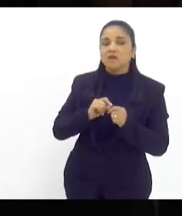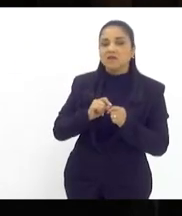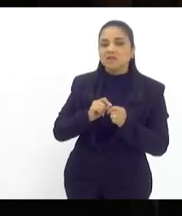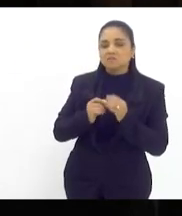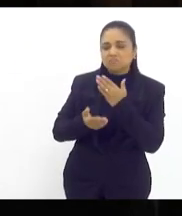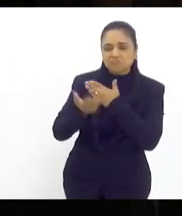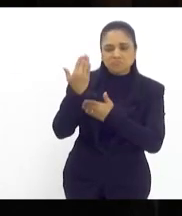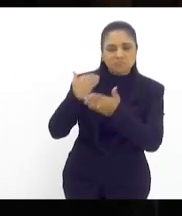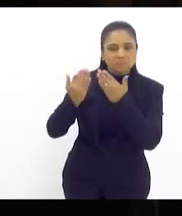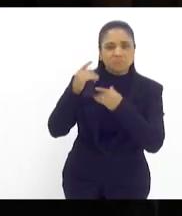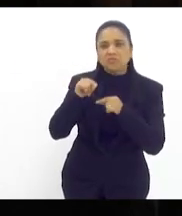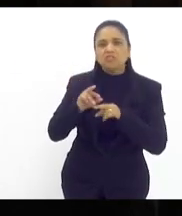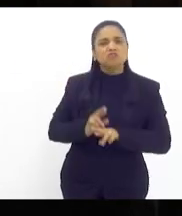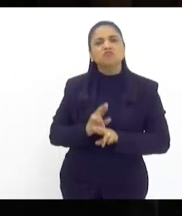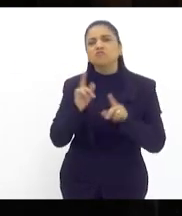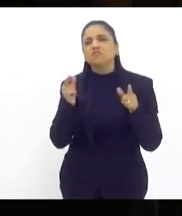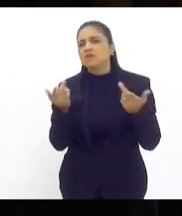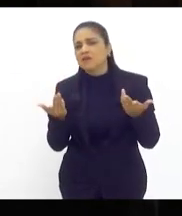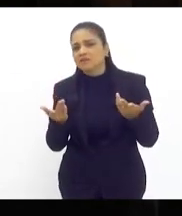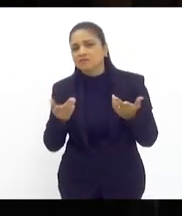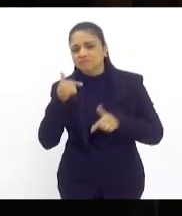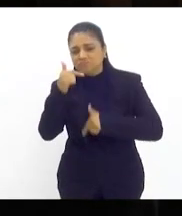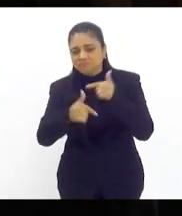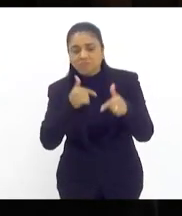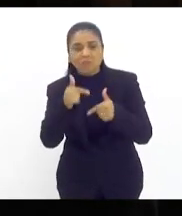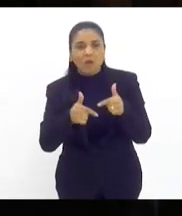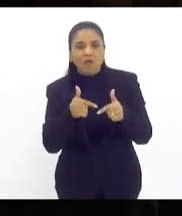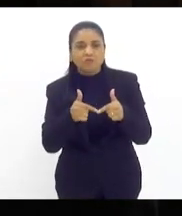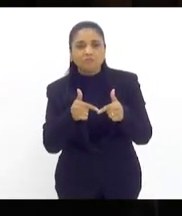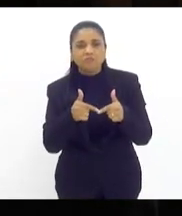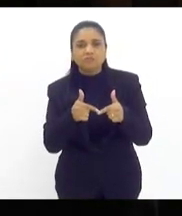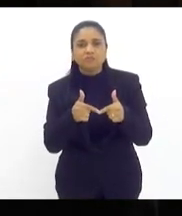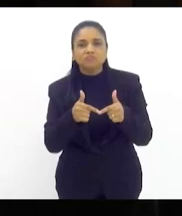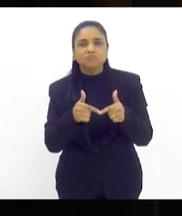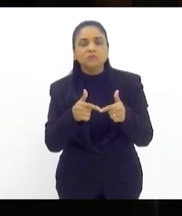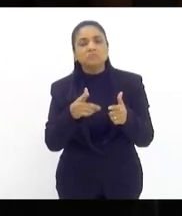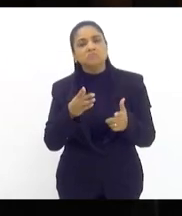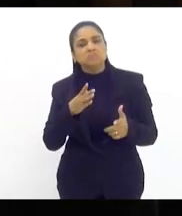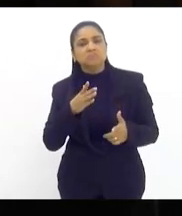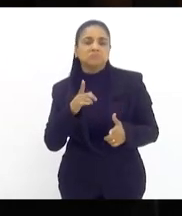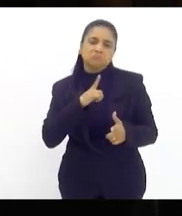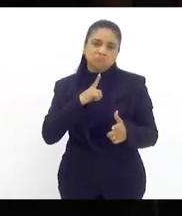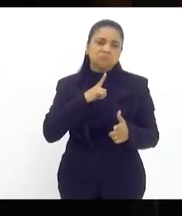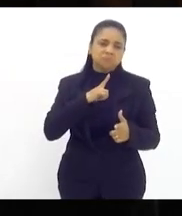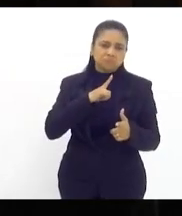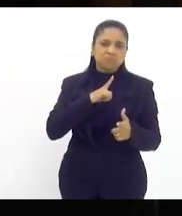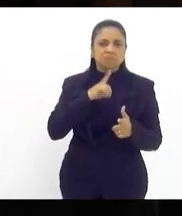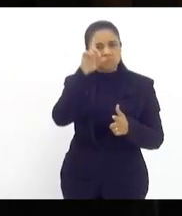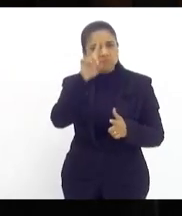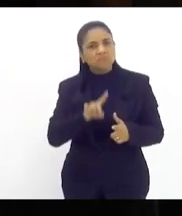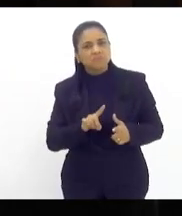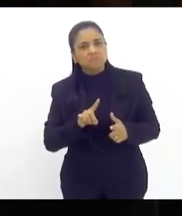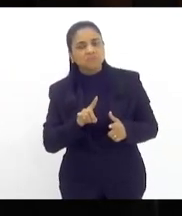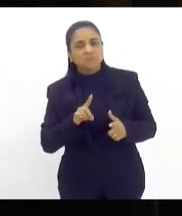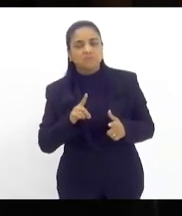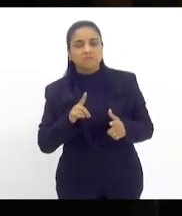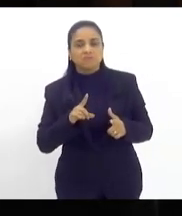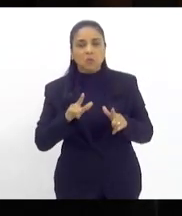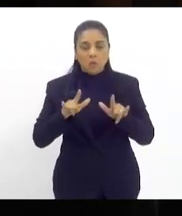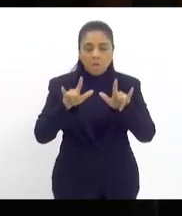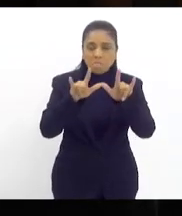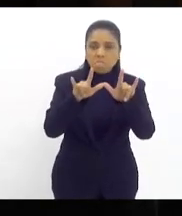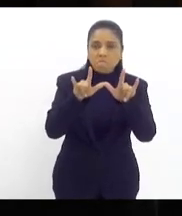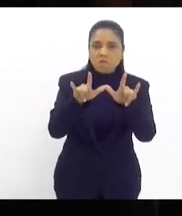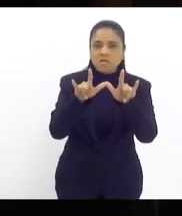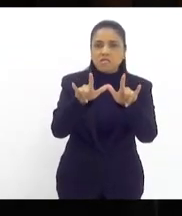diferente que lhe permitisse gozar de uma milícia a gente tem aqui nessa casa a deputada Marta Rocha